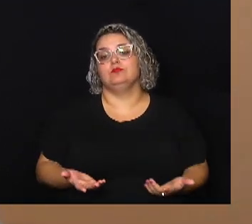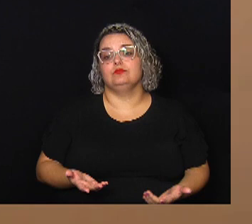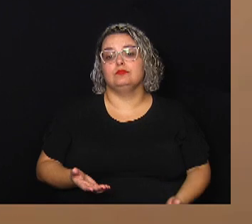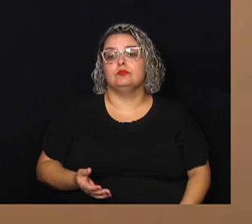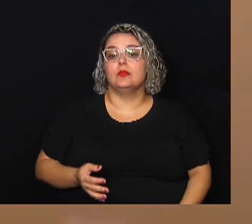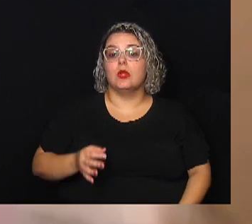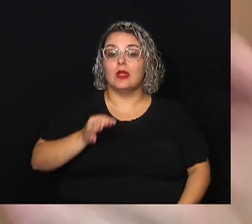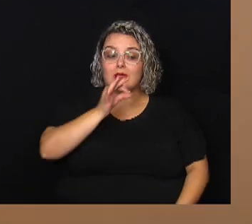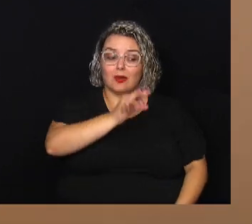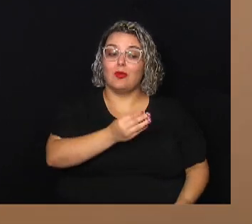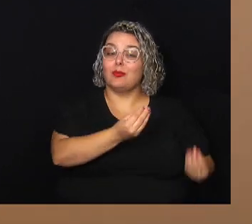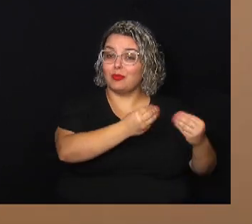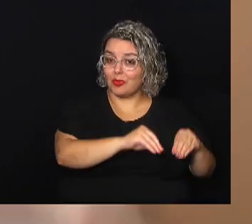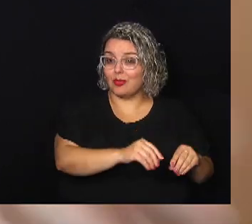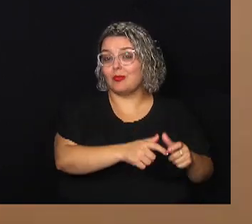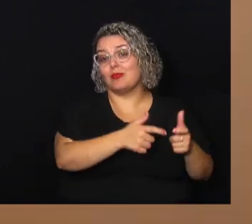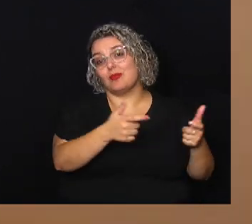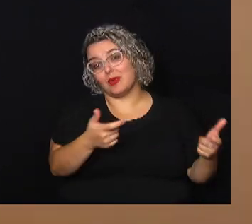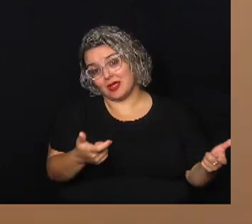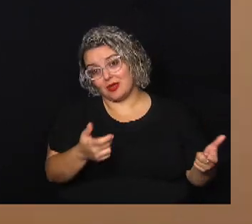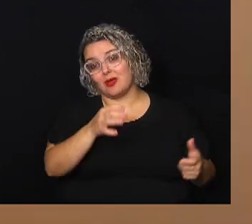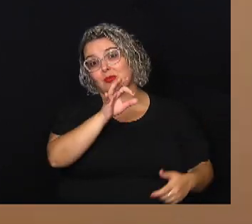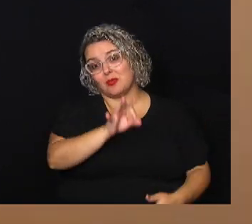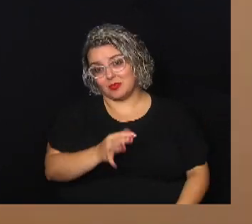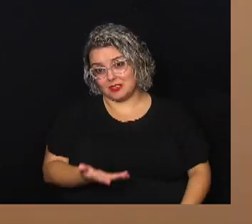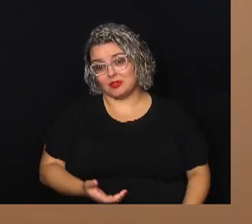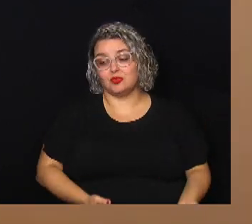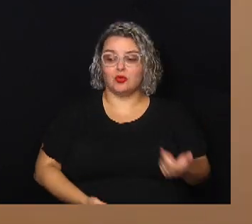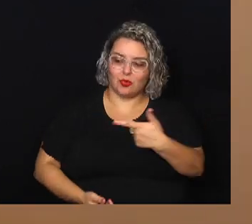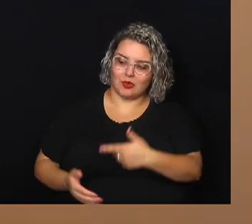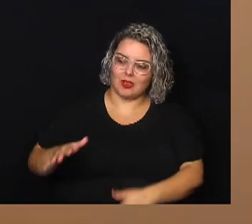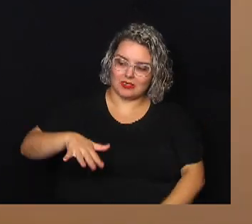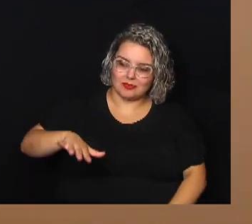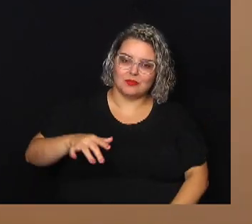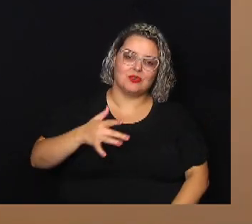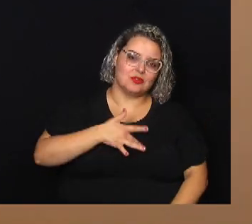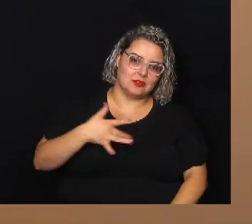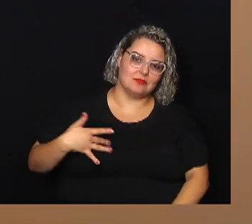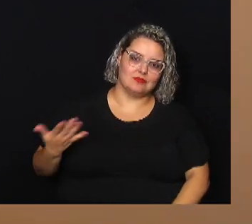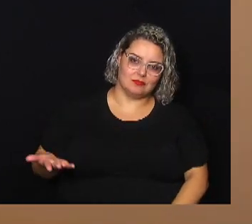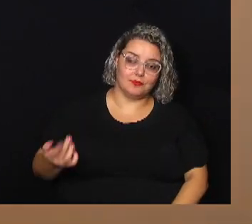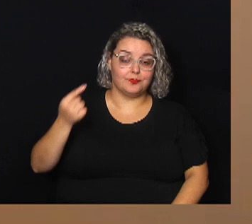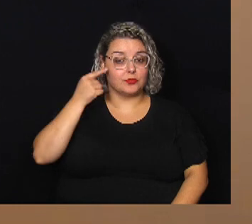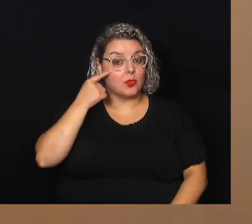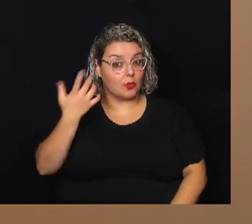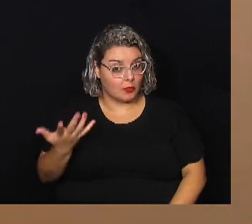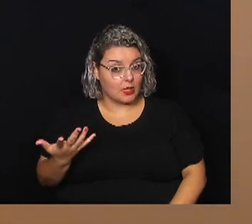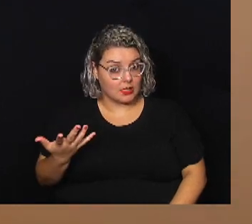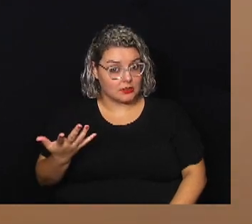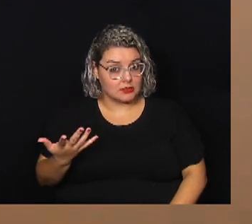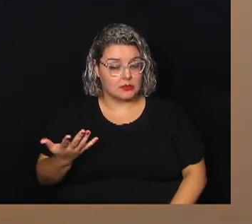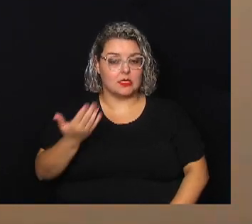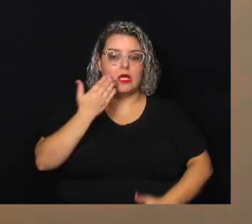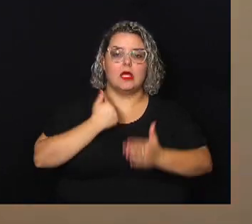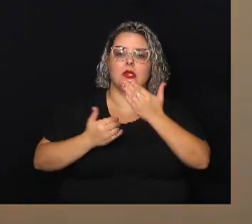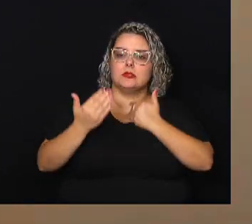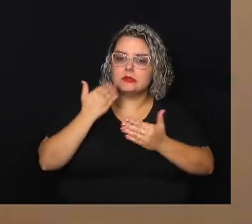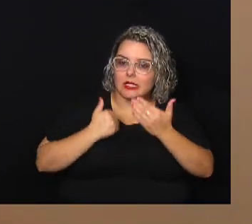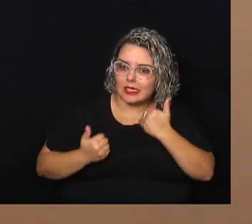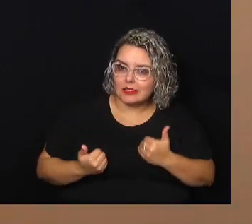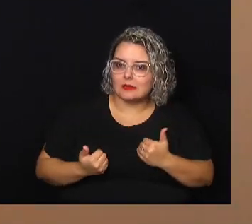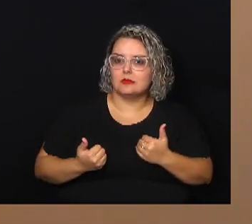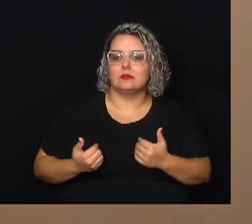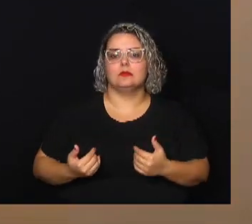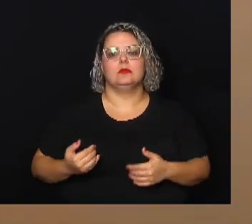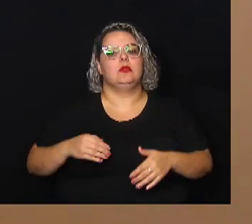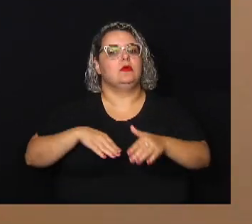desfecho pior, é uma probabilidade maior. Nesse cenário, pensem na alimentação, hábitos